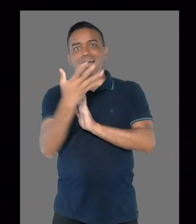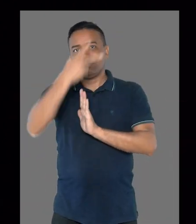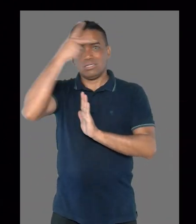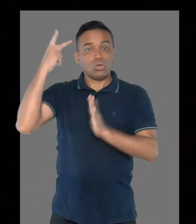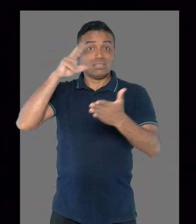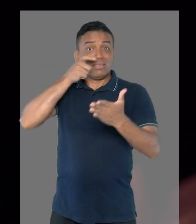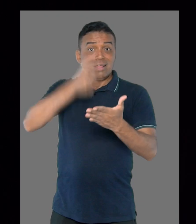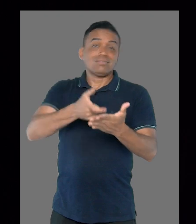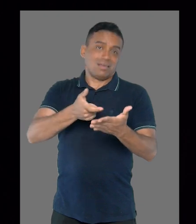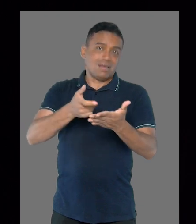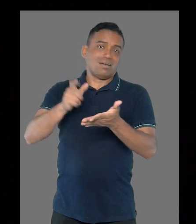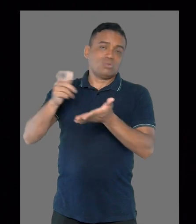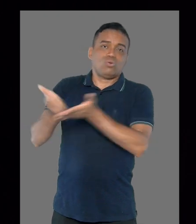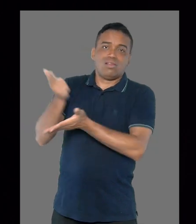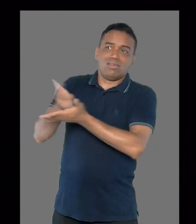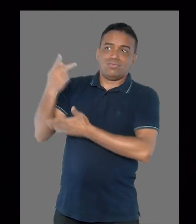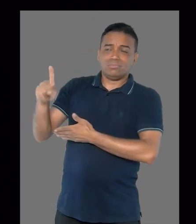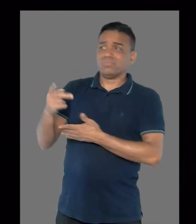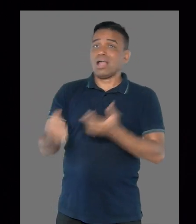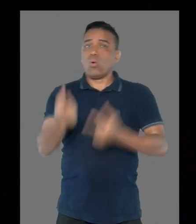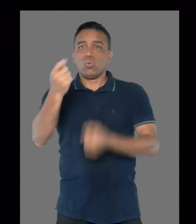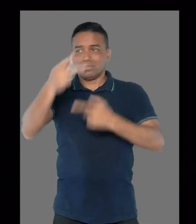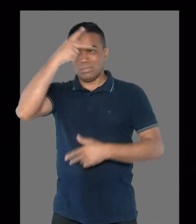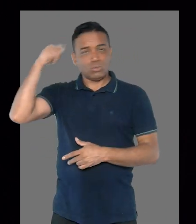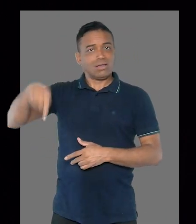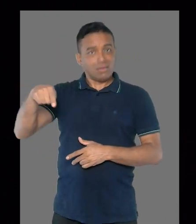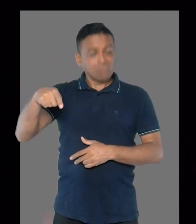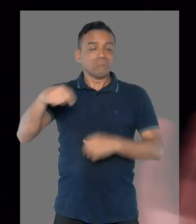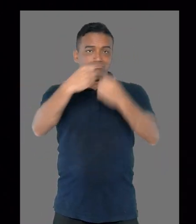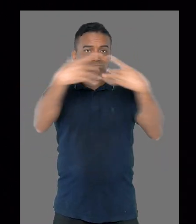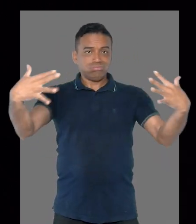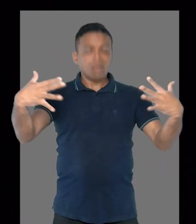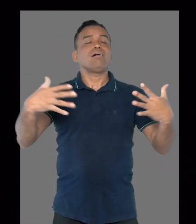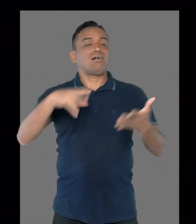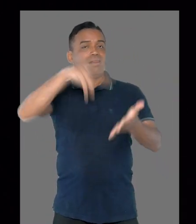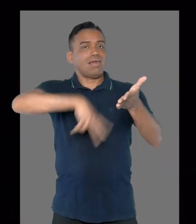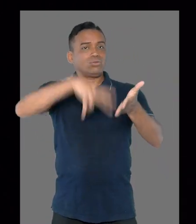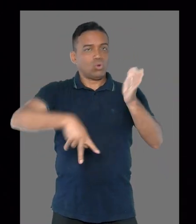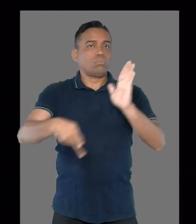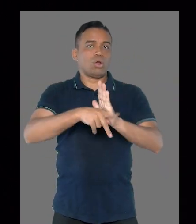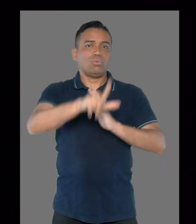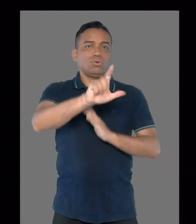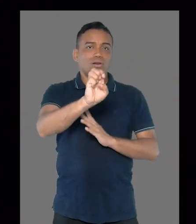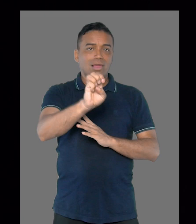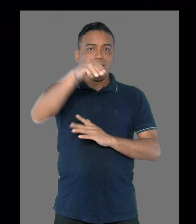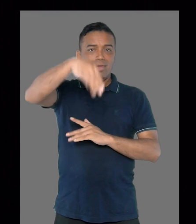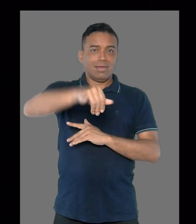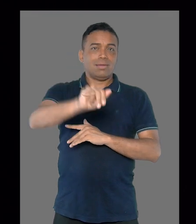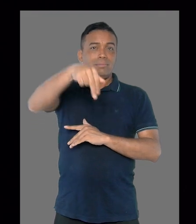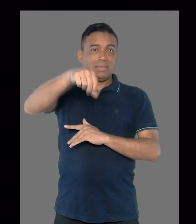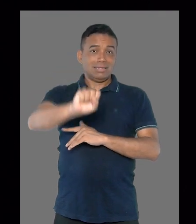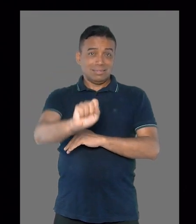Leminski. É legal ver aqui com a gente que tem alguns leitores do Leminski. Então acho que tem muito trabalho ainda sobre Leminski para sair por